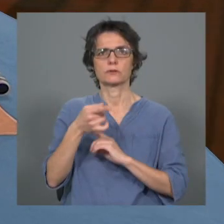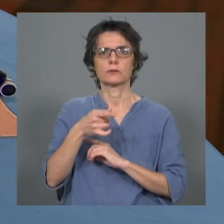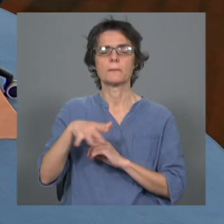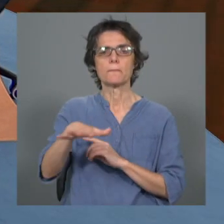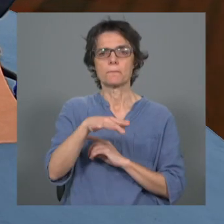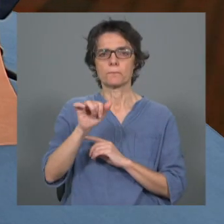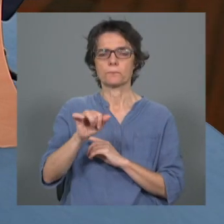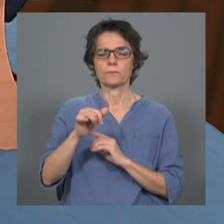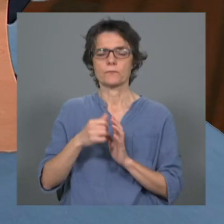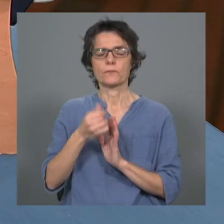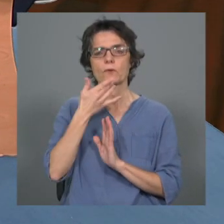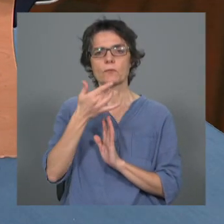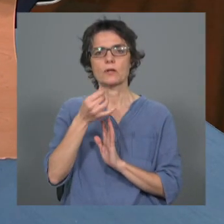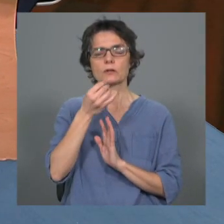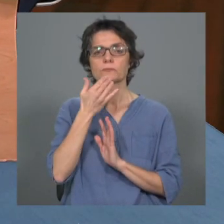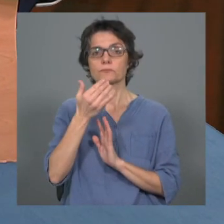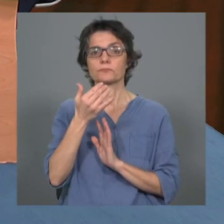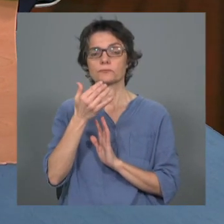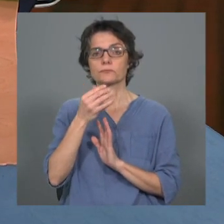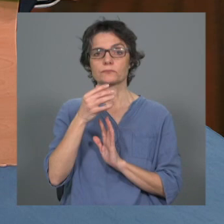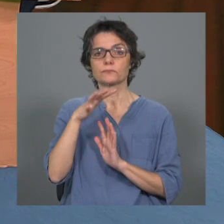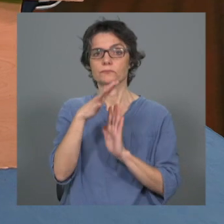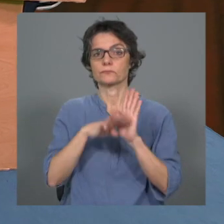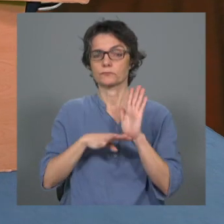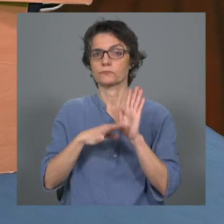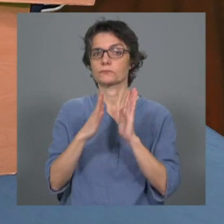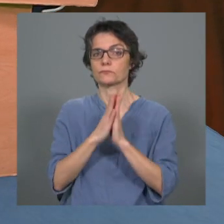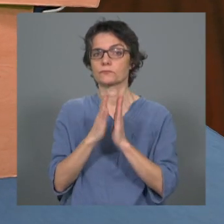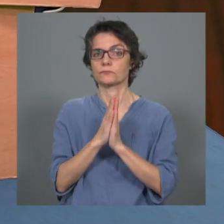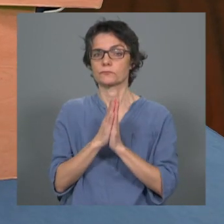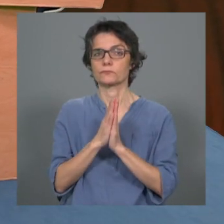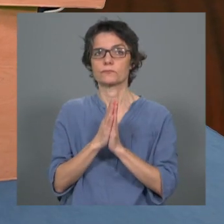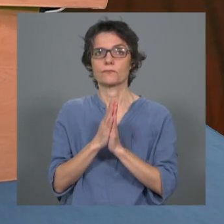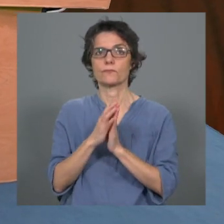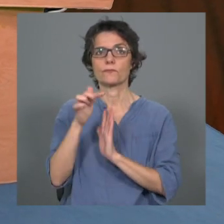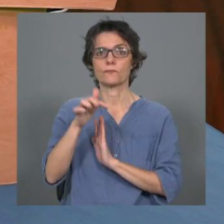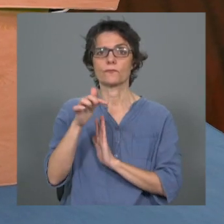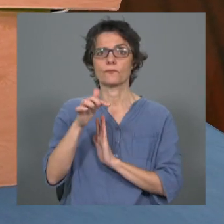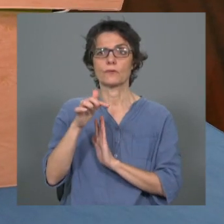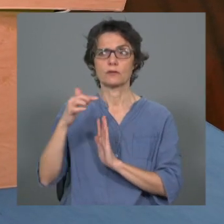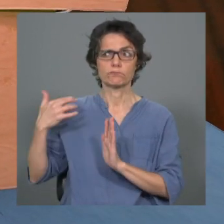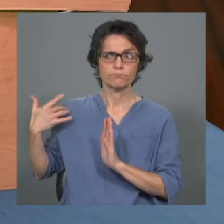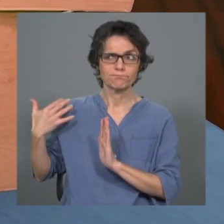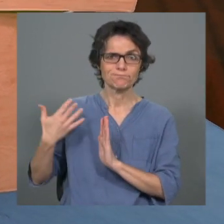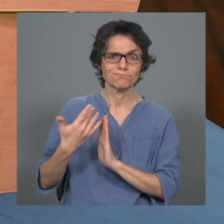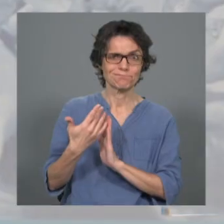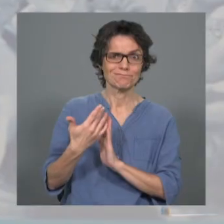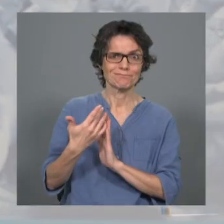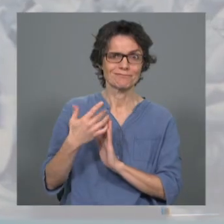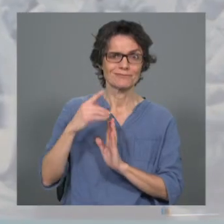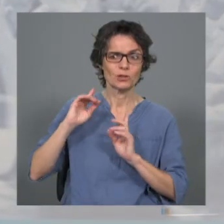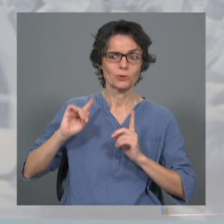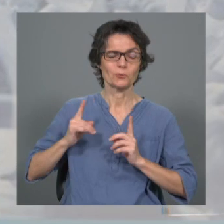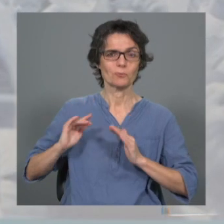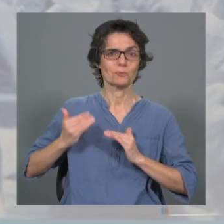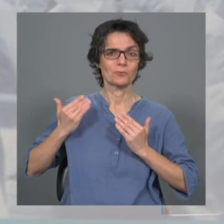Eclésia. Já lá vão uns anos, não é? Todo este caminho começou em 2014, com o